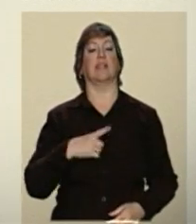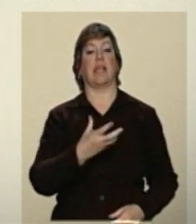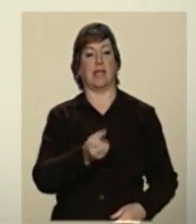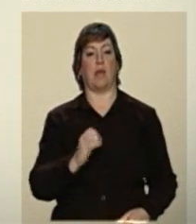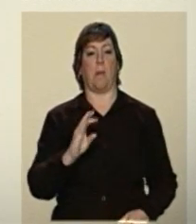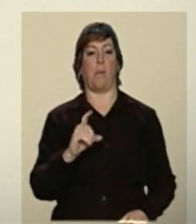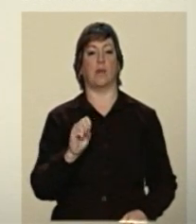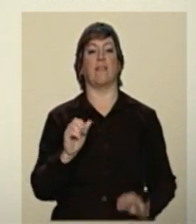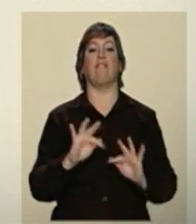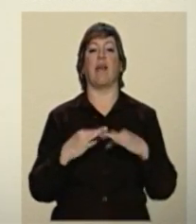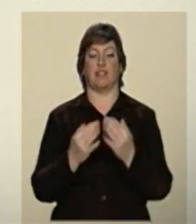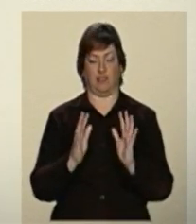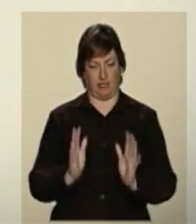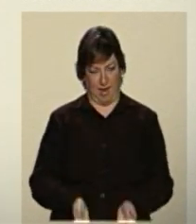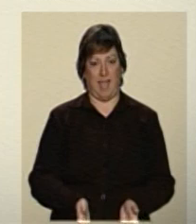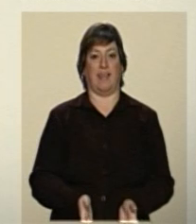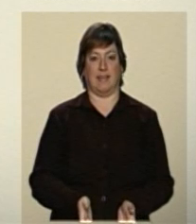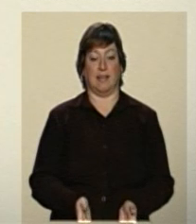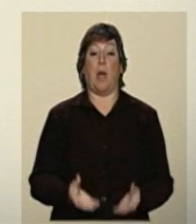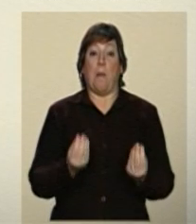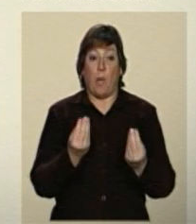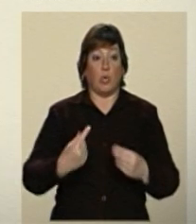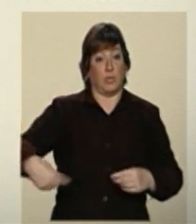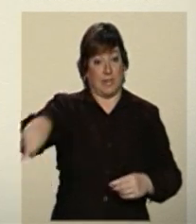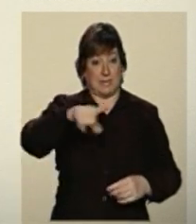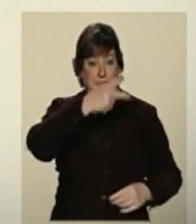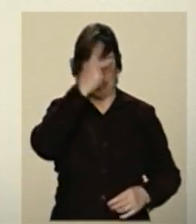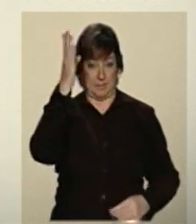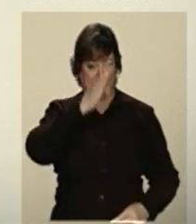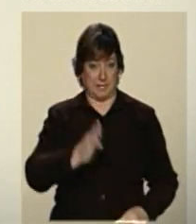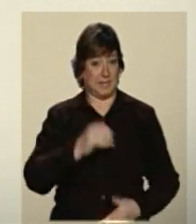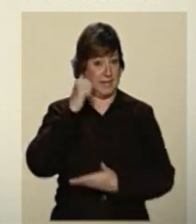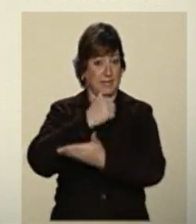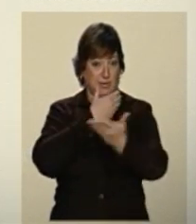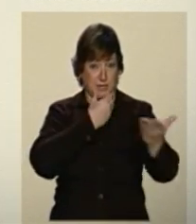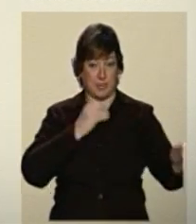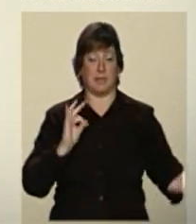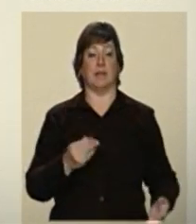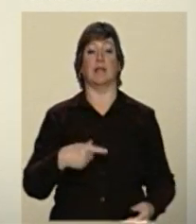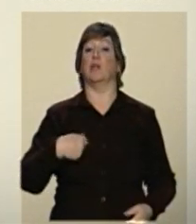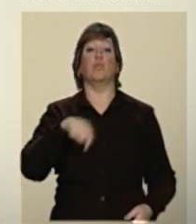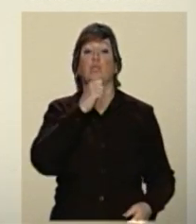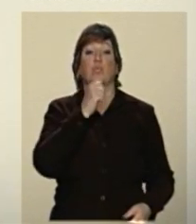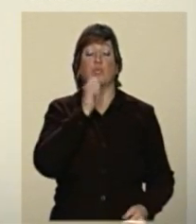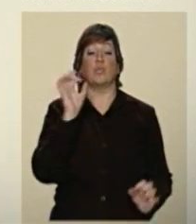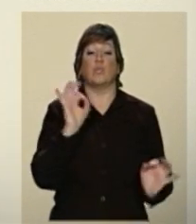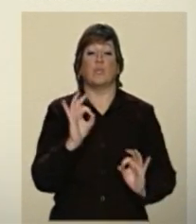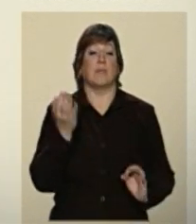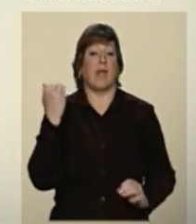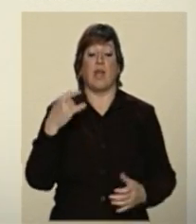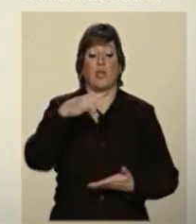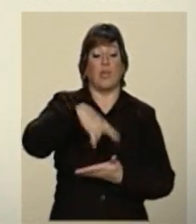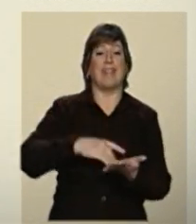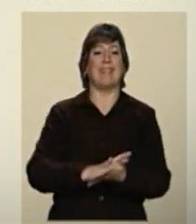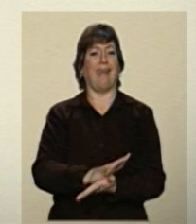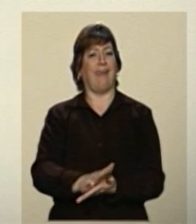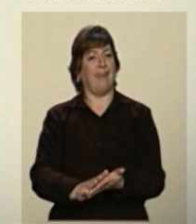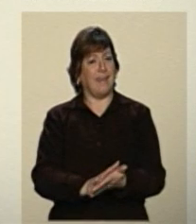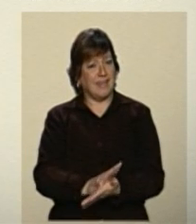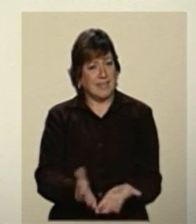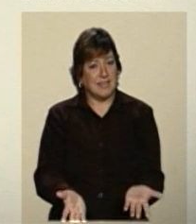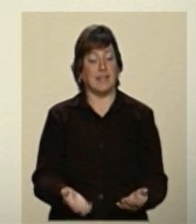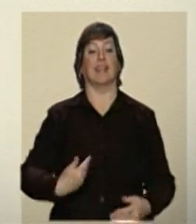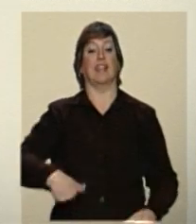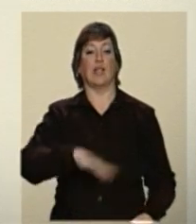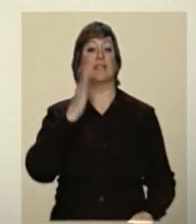bolsa família muitos desses brasileiros e brasileiras não tinham Max nem documento sabemos que